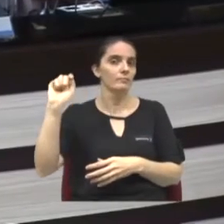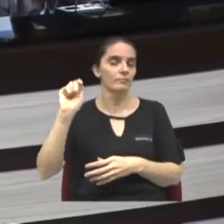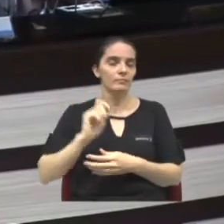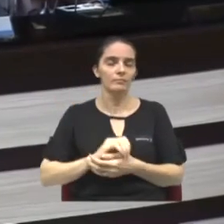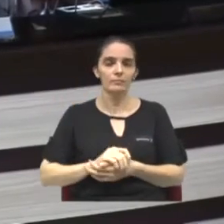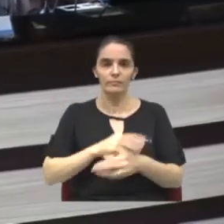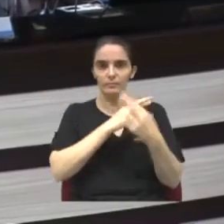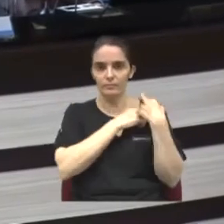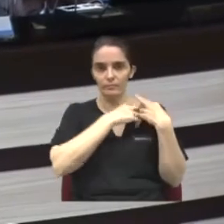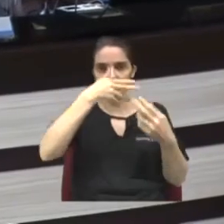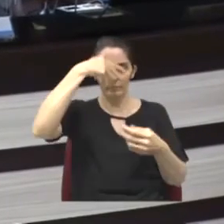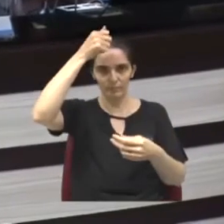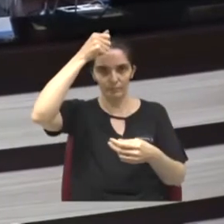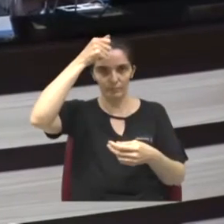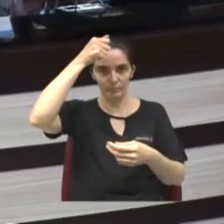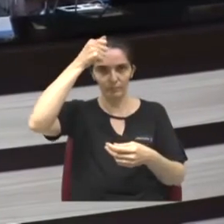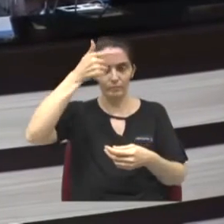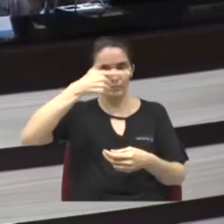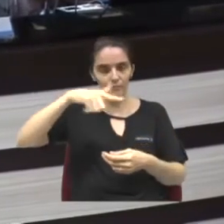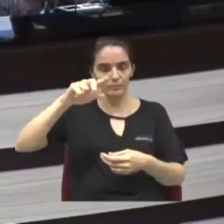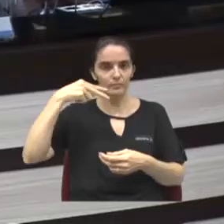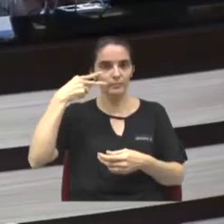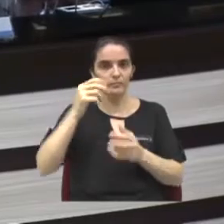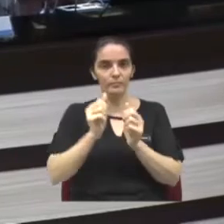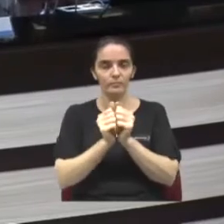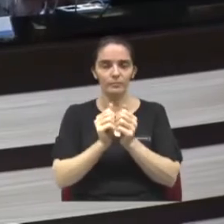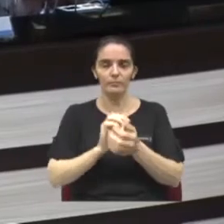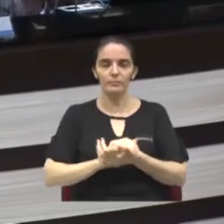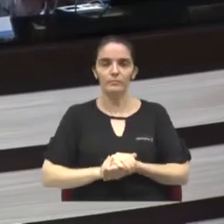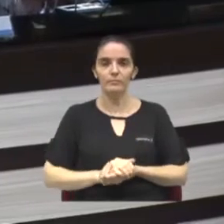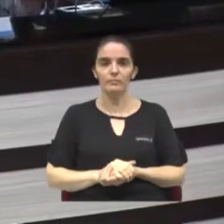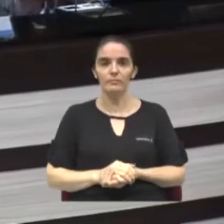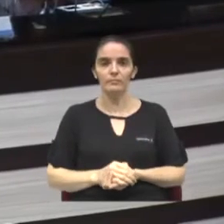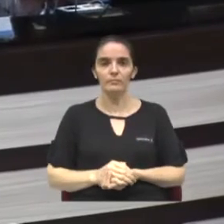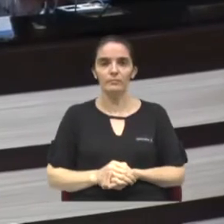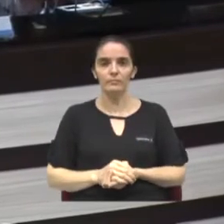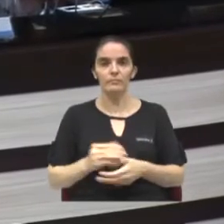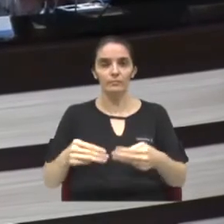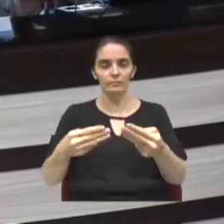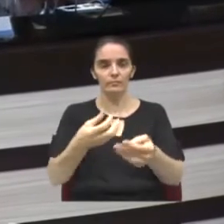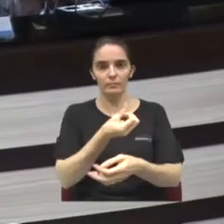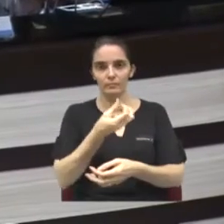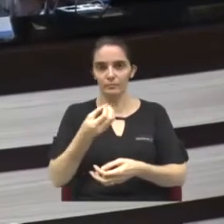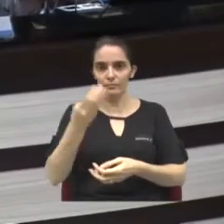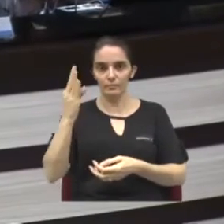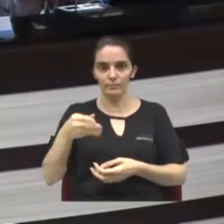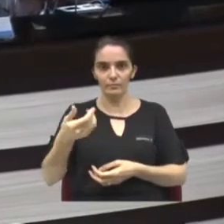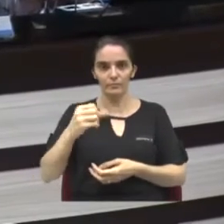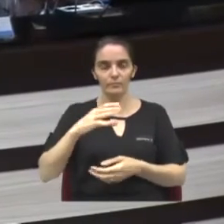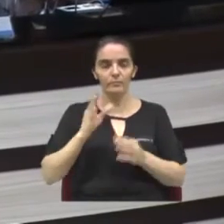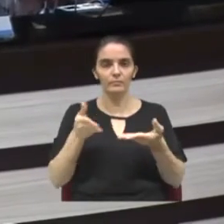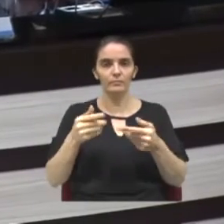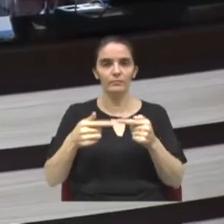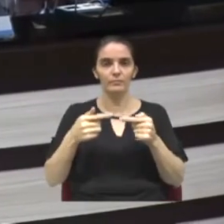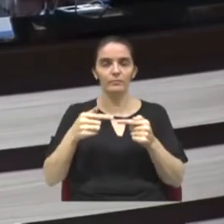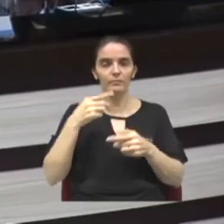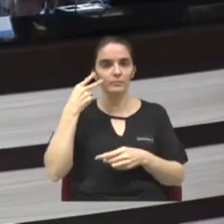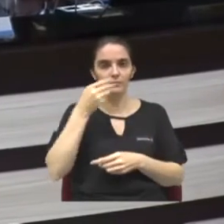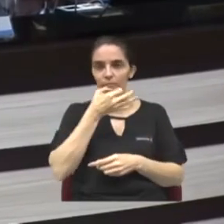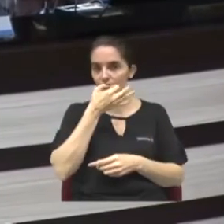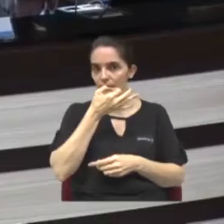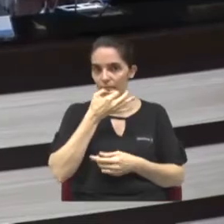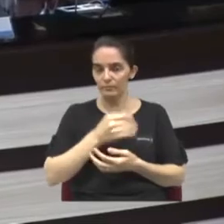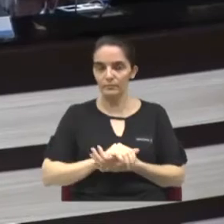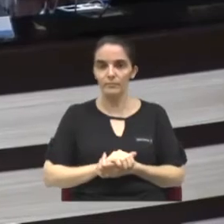Autoria, vereador Toninho Franco e outros vereadores. A moção 60/19 está em discussão. Algum vereador